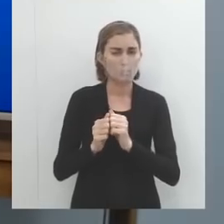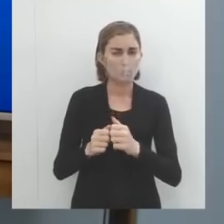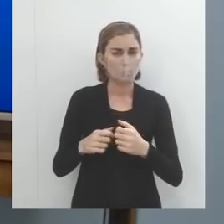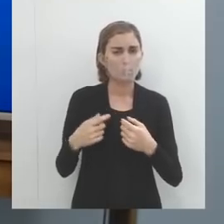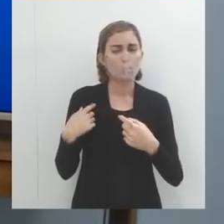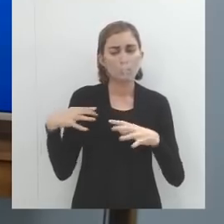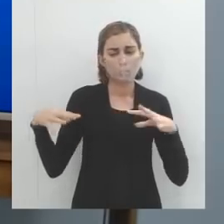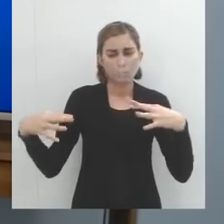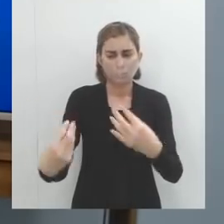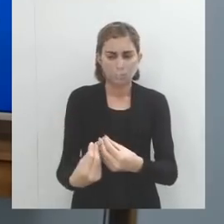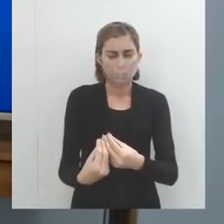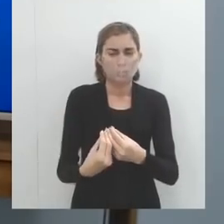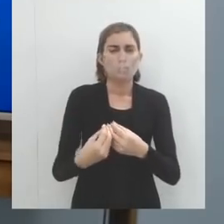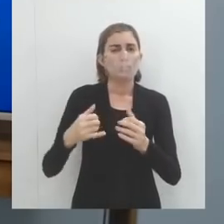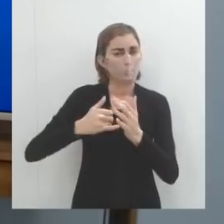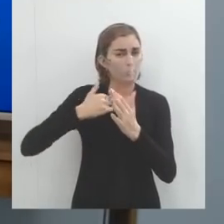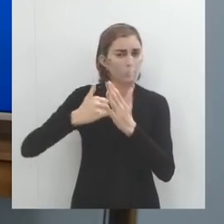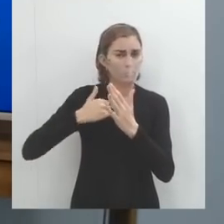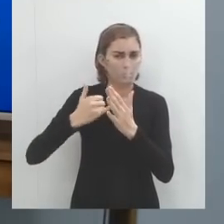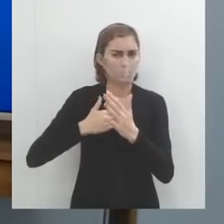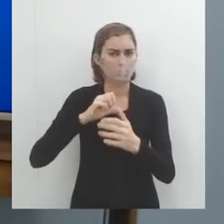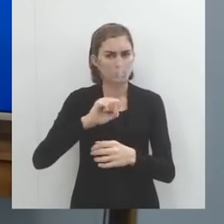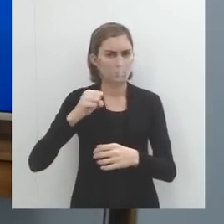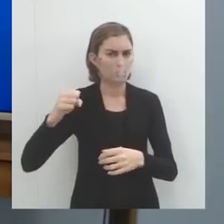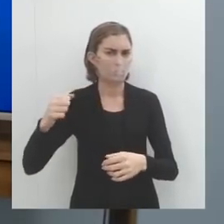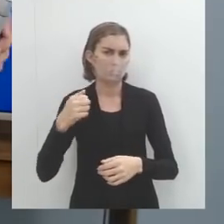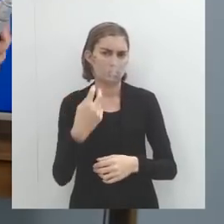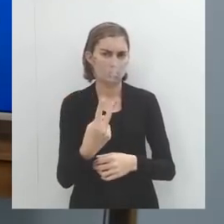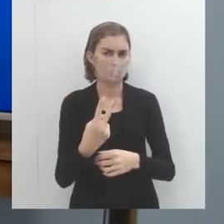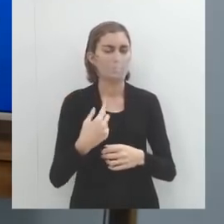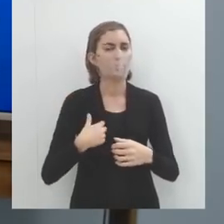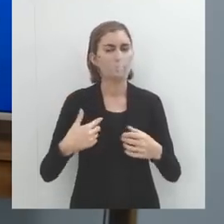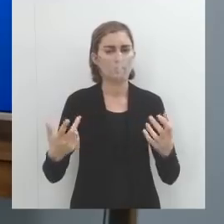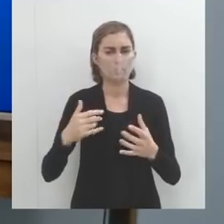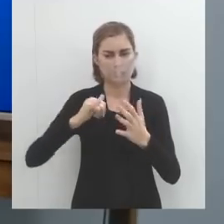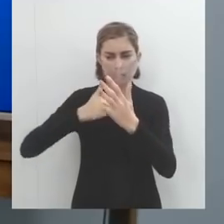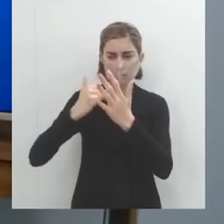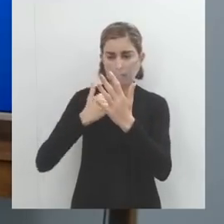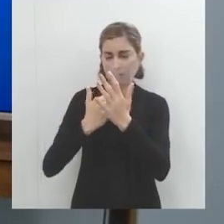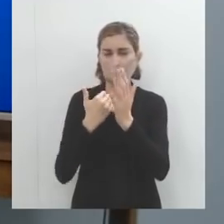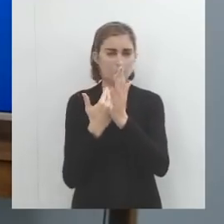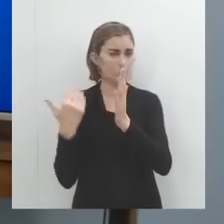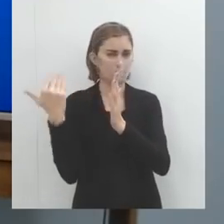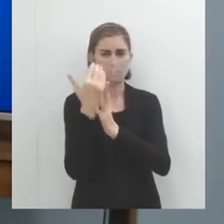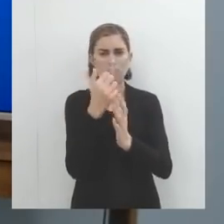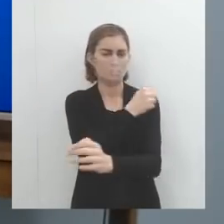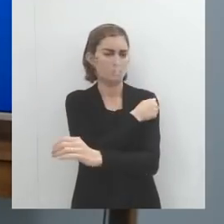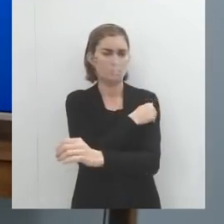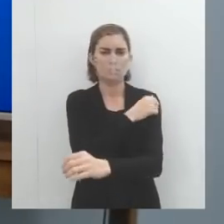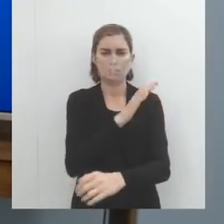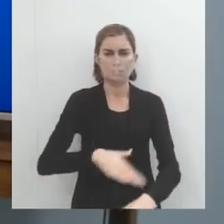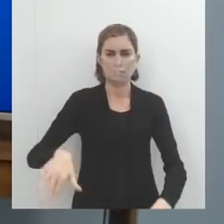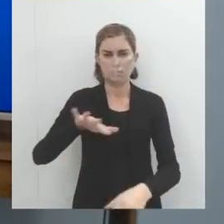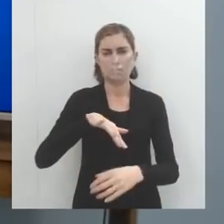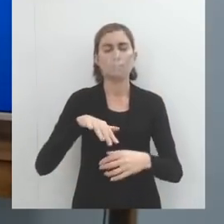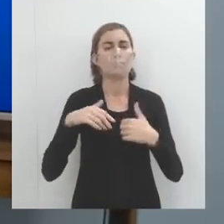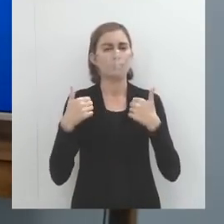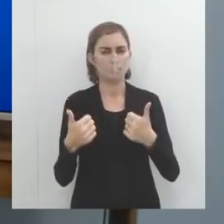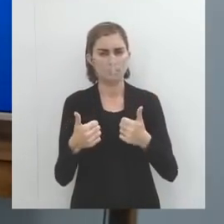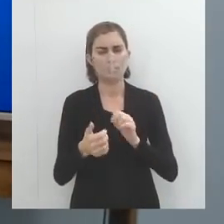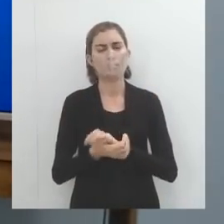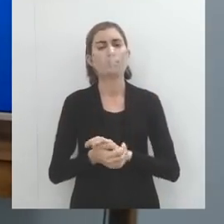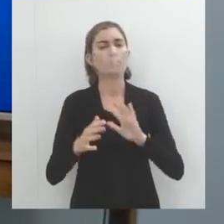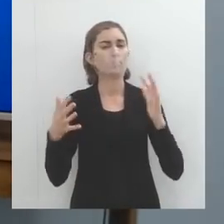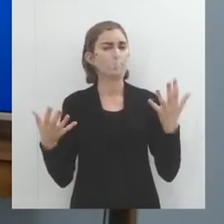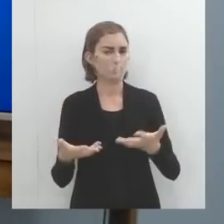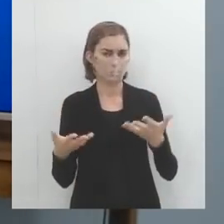que todos se inscrevam no seriado 2. Tranquilo? Para a gente bater o recorde esse ano de inscrição aí de alunos da rede no seriado 2. Tranquilo? E